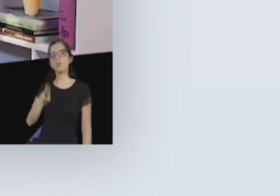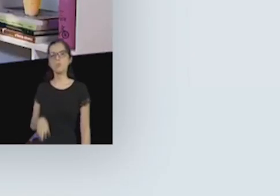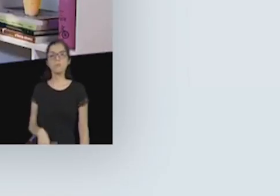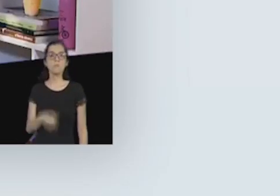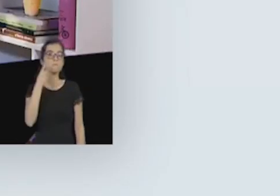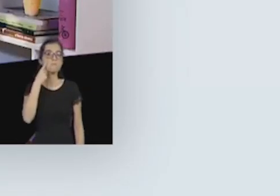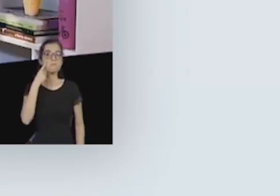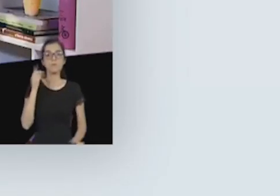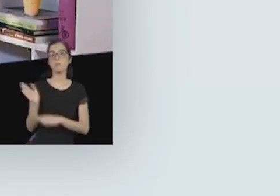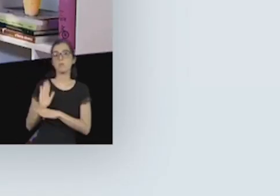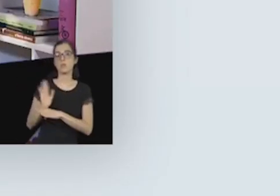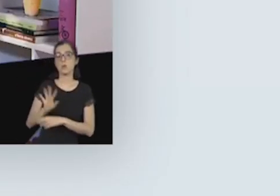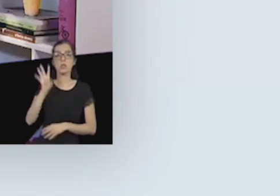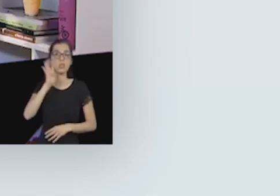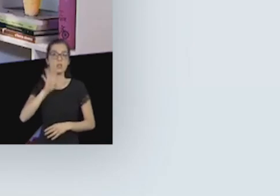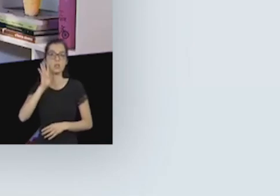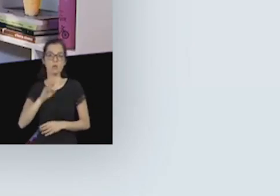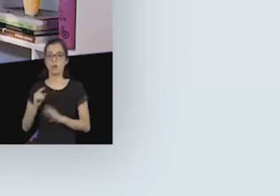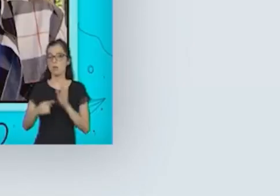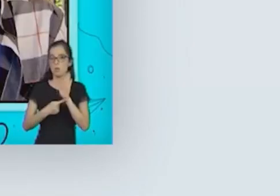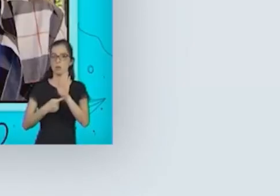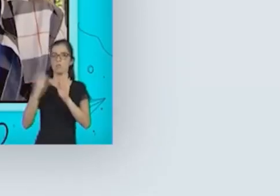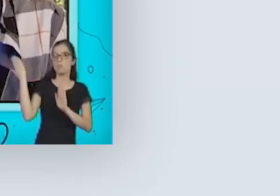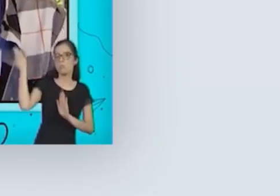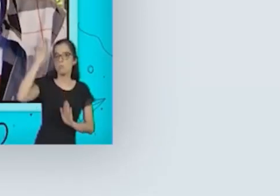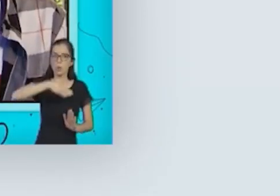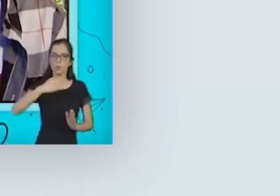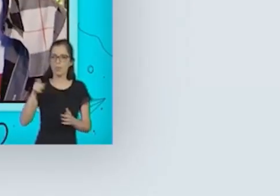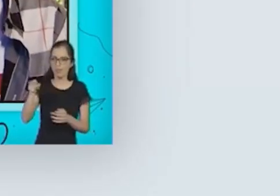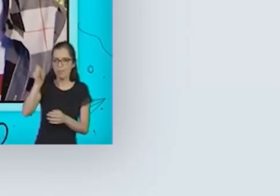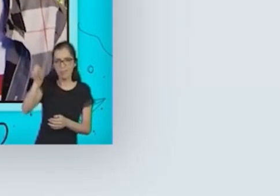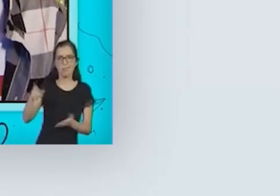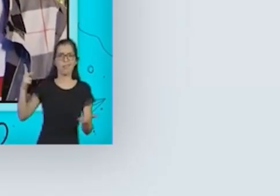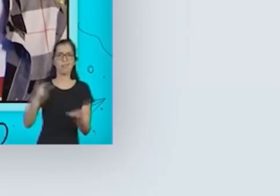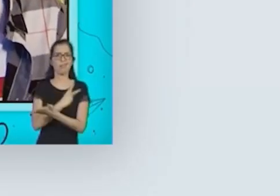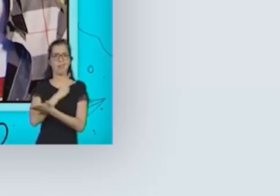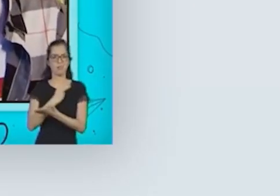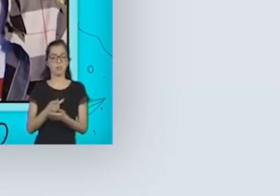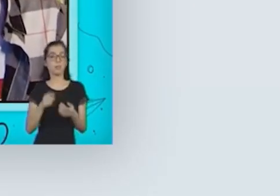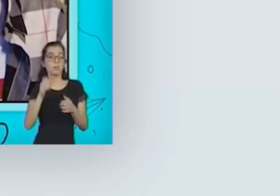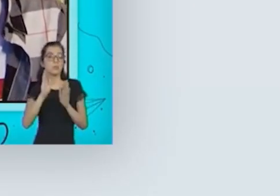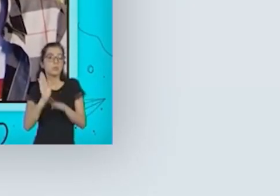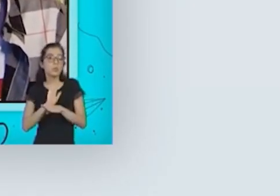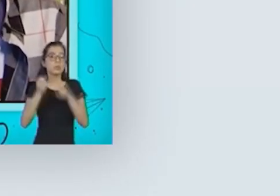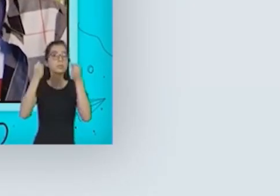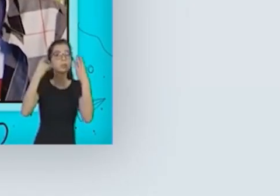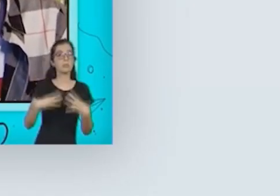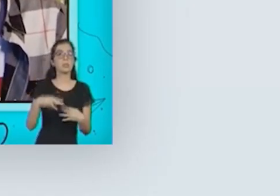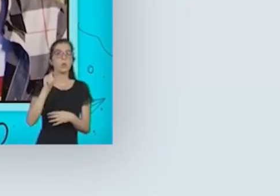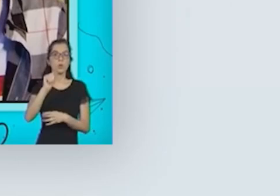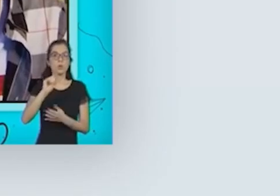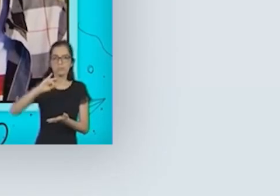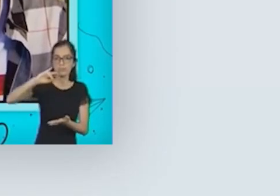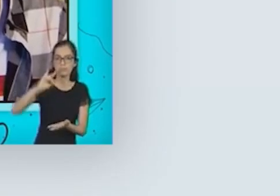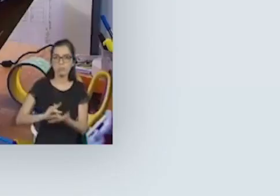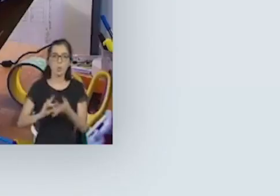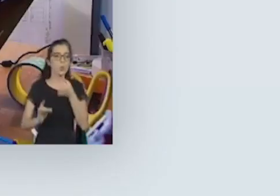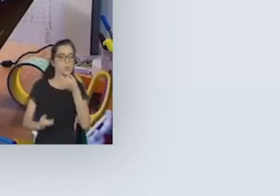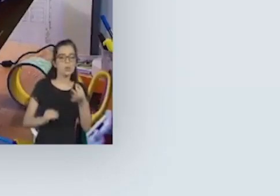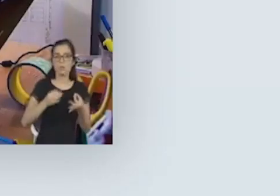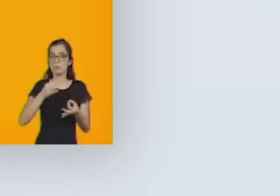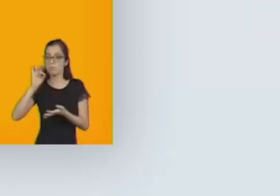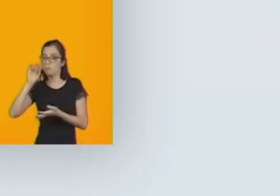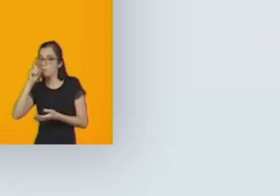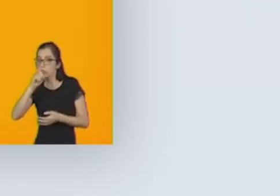achar um vídeo bem legal pra mostrar que ele está errado. Um vídeo que explica a diferença entre fato e opinião.